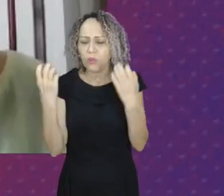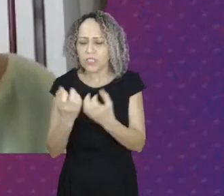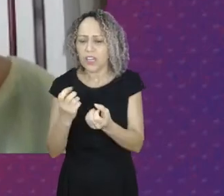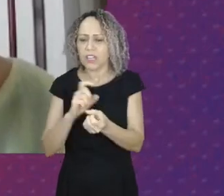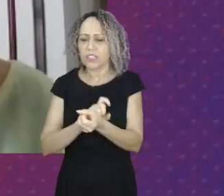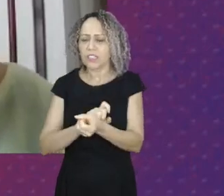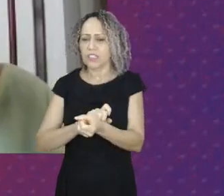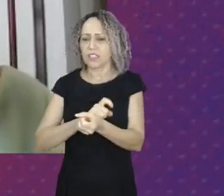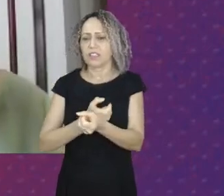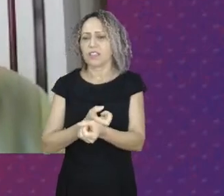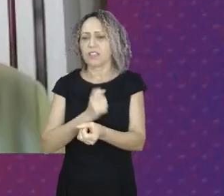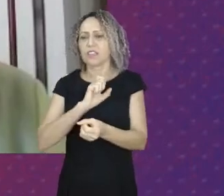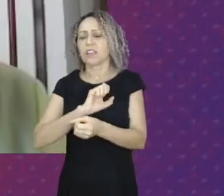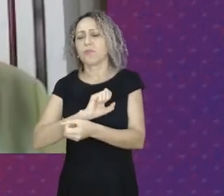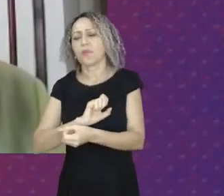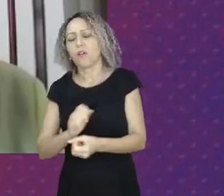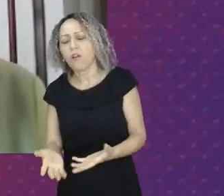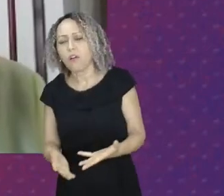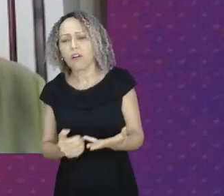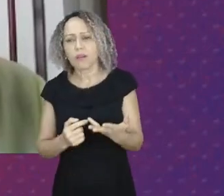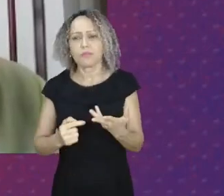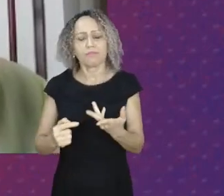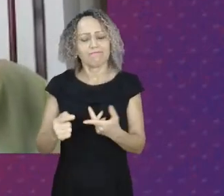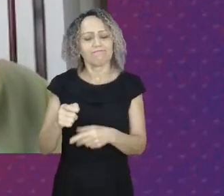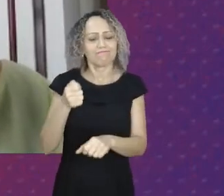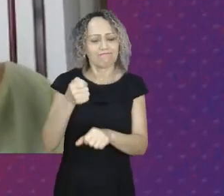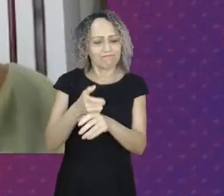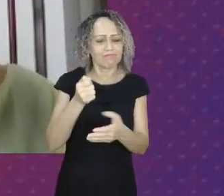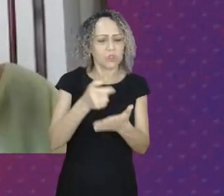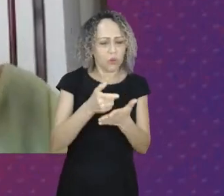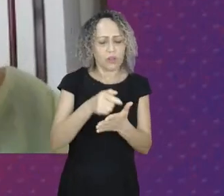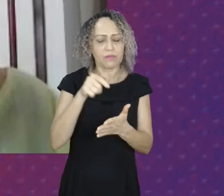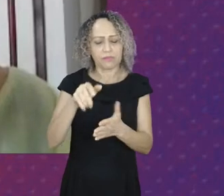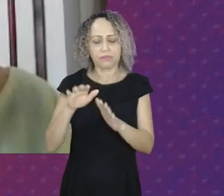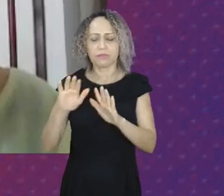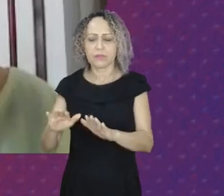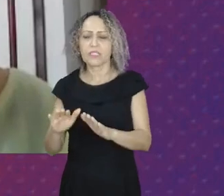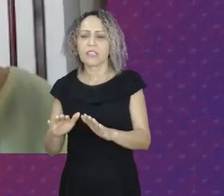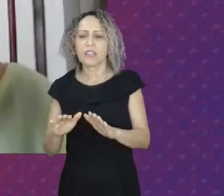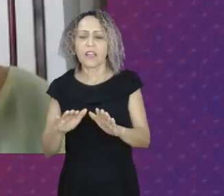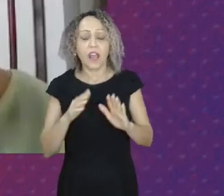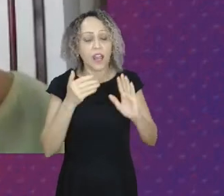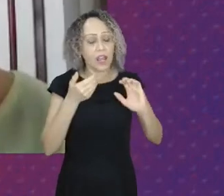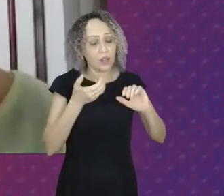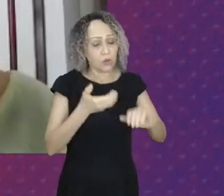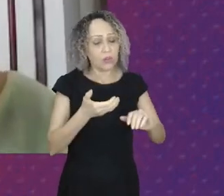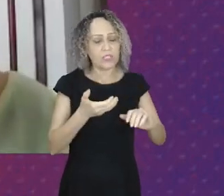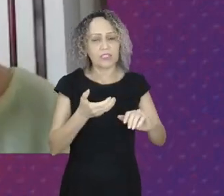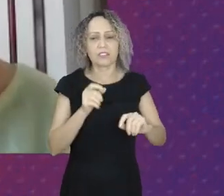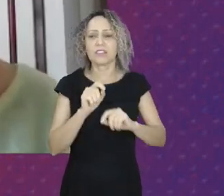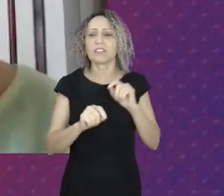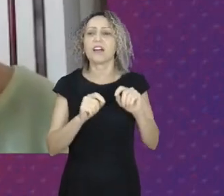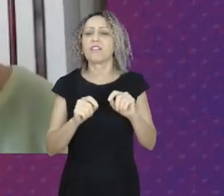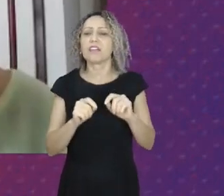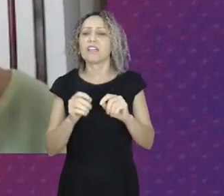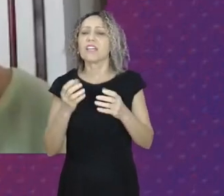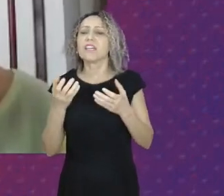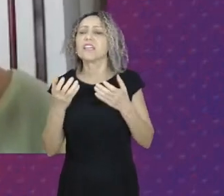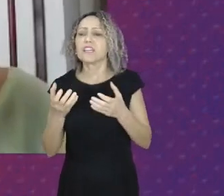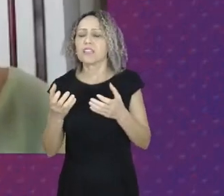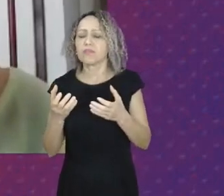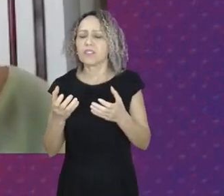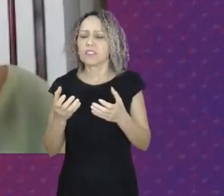principalmente ou prioritariamente, porque atualmente no Congresso Nacional querem os parlamentares retirar essa palavra